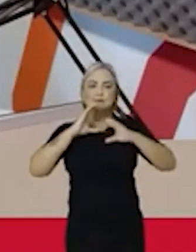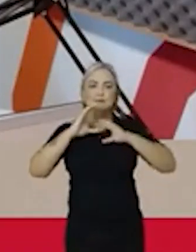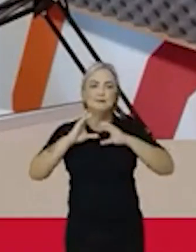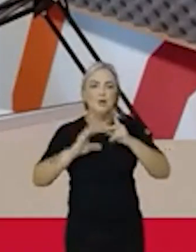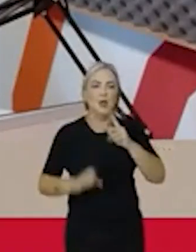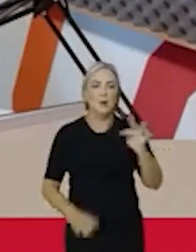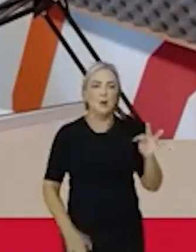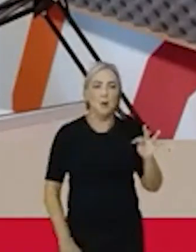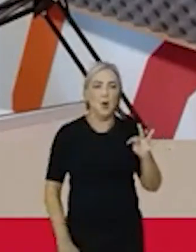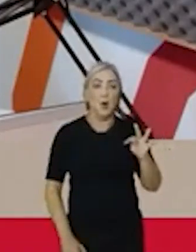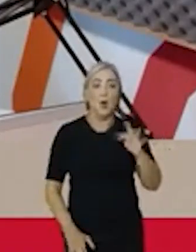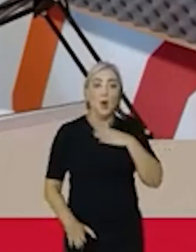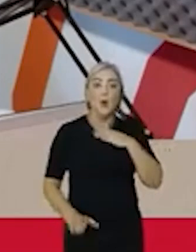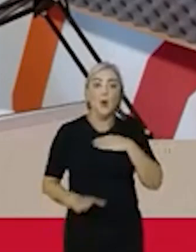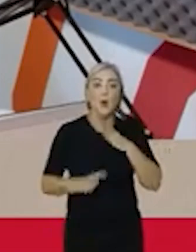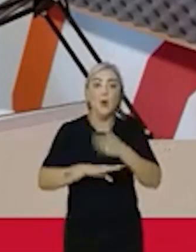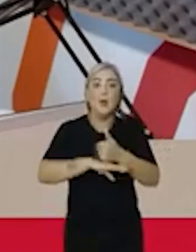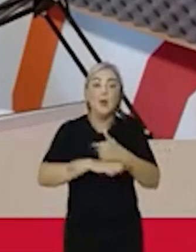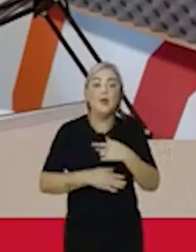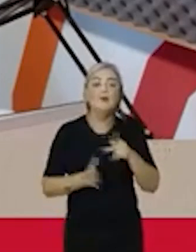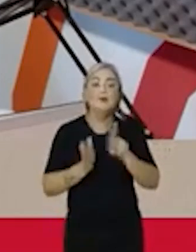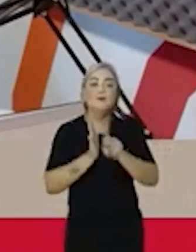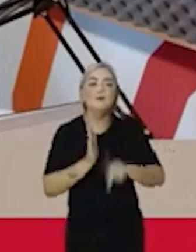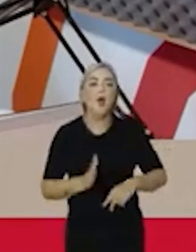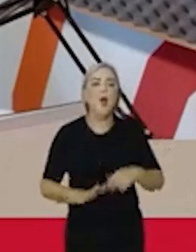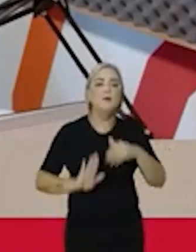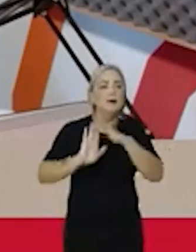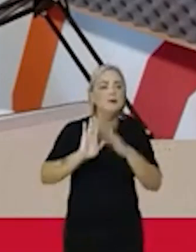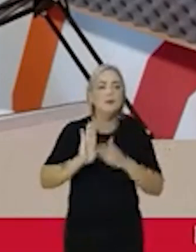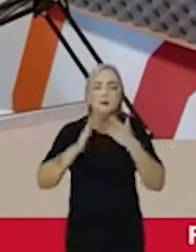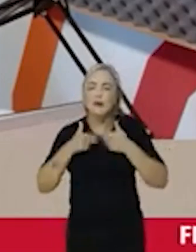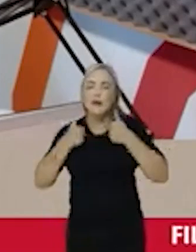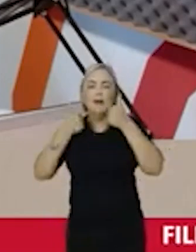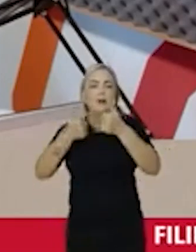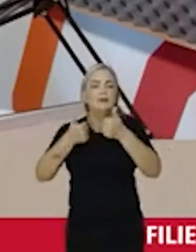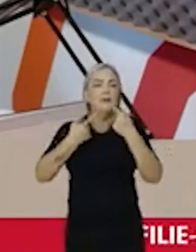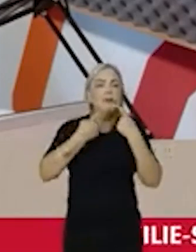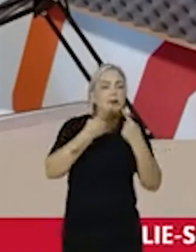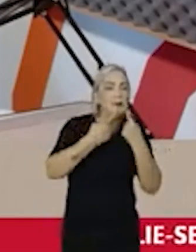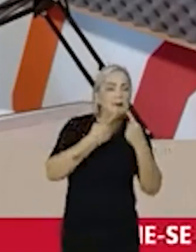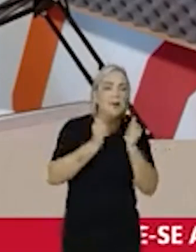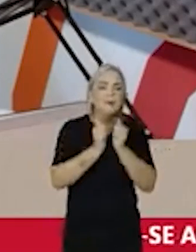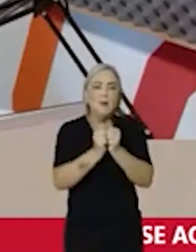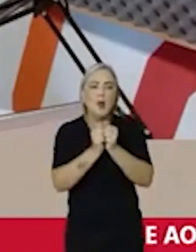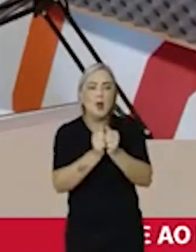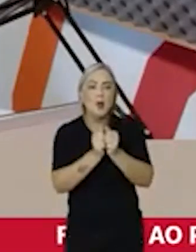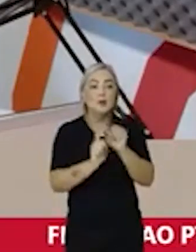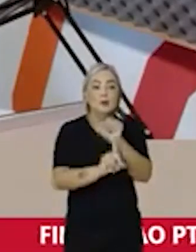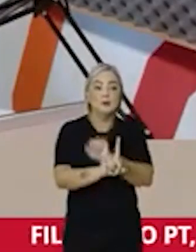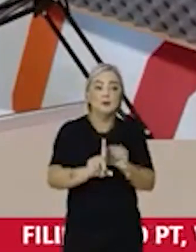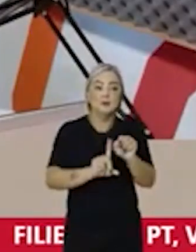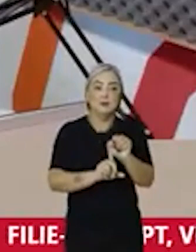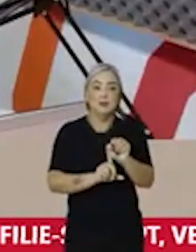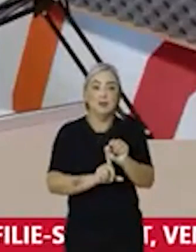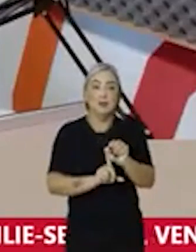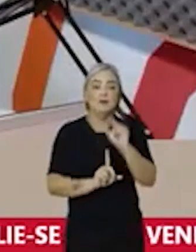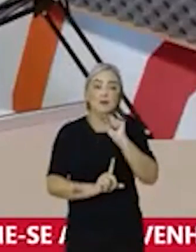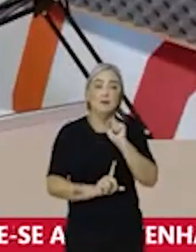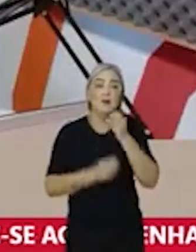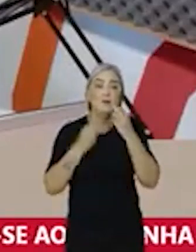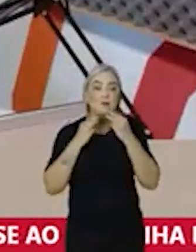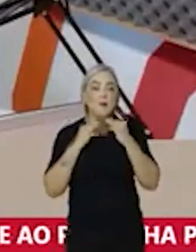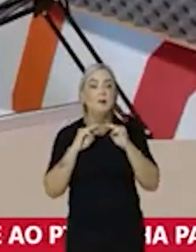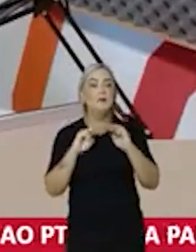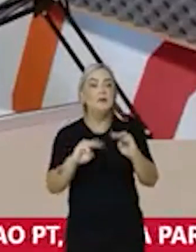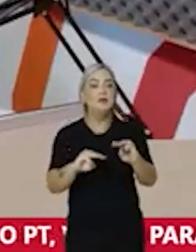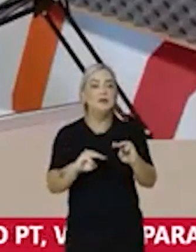com veículos próprios, né? Uma programação de qualidade, num diálogo mais próximo, né, com a sociedade. Você pode deixar uma